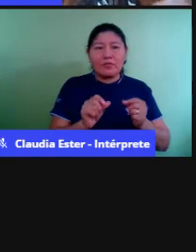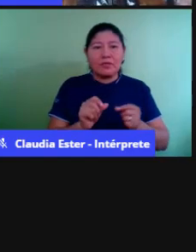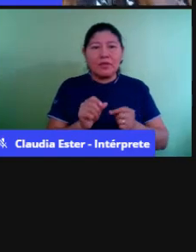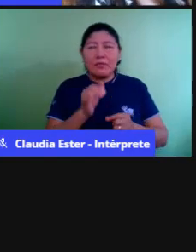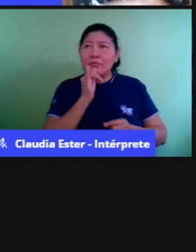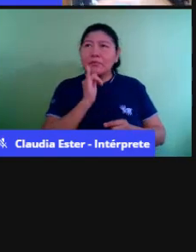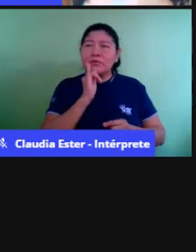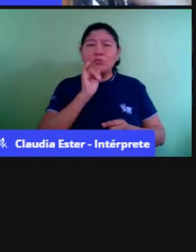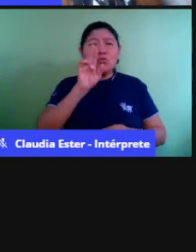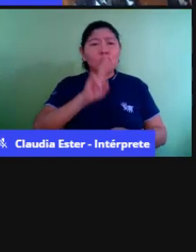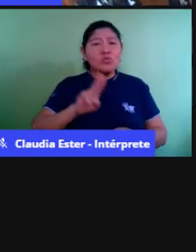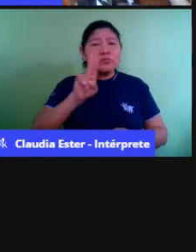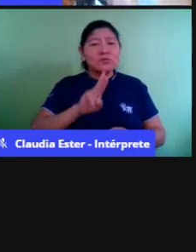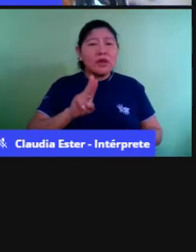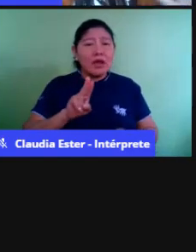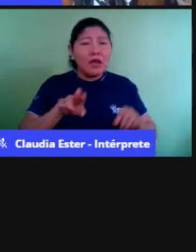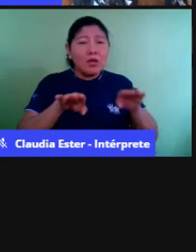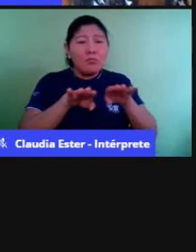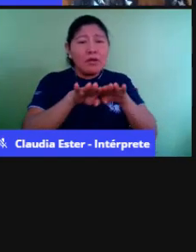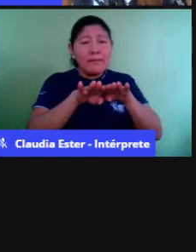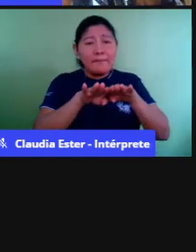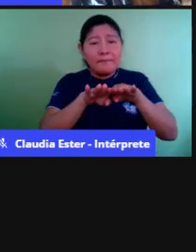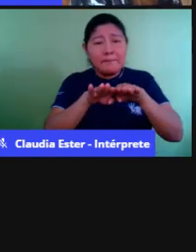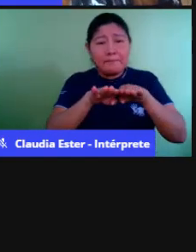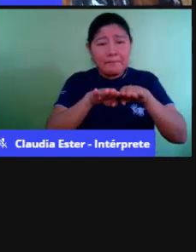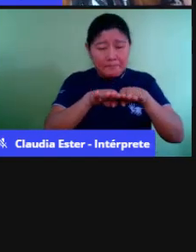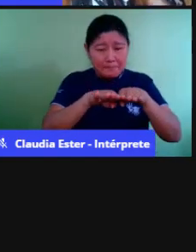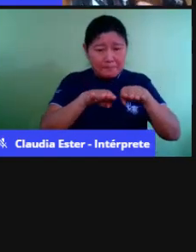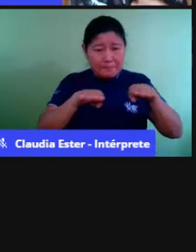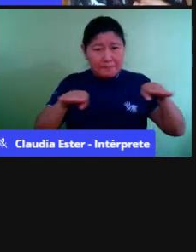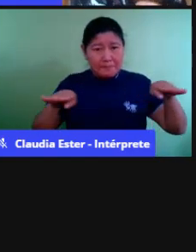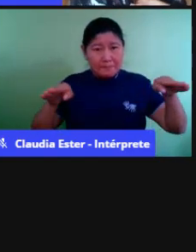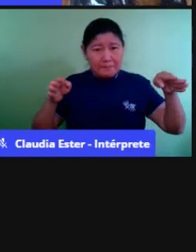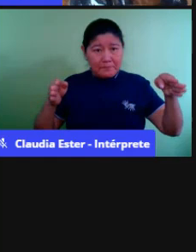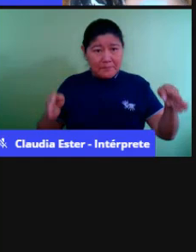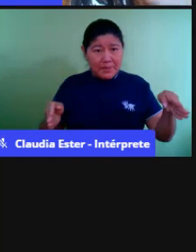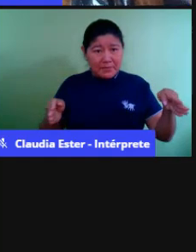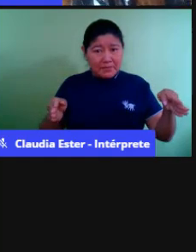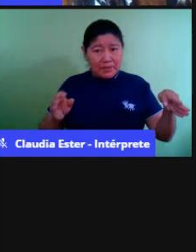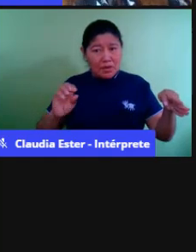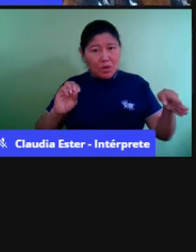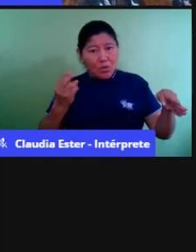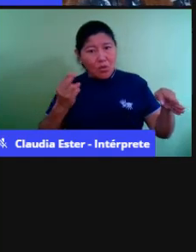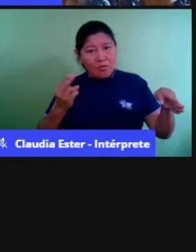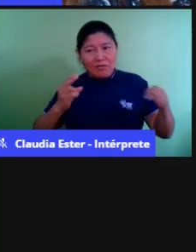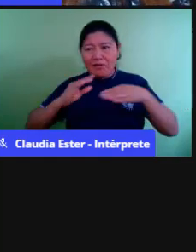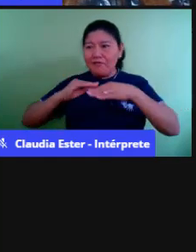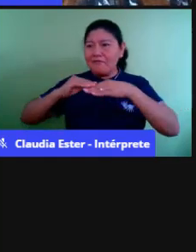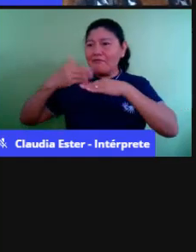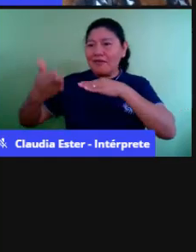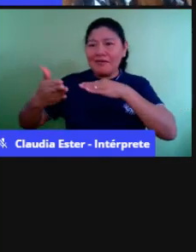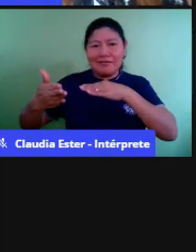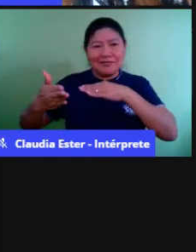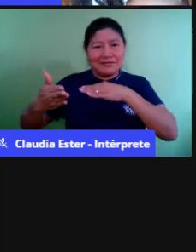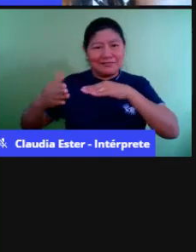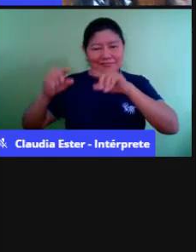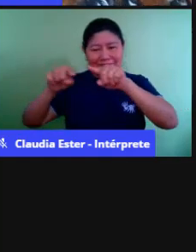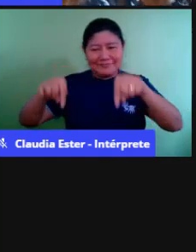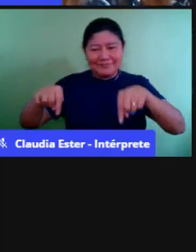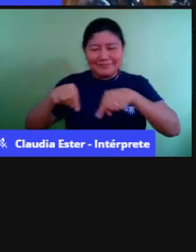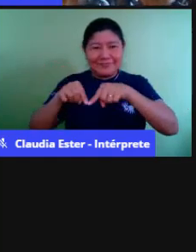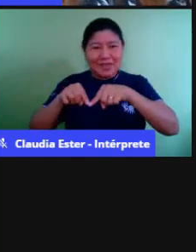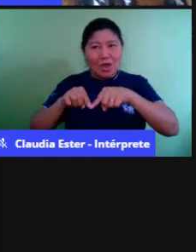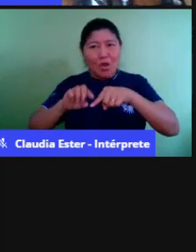mesa, né? Ou na sala, ou fora da sala de aula, em algum lugar. Então, por exemplo, vários objetos